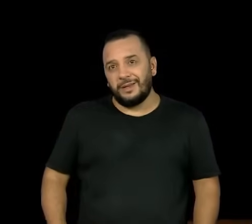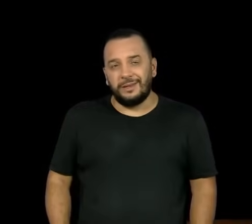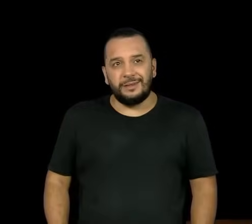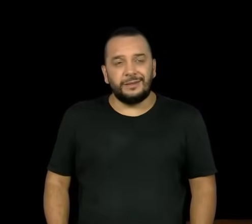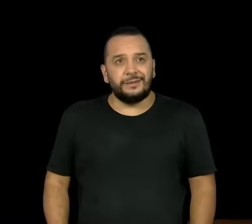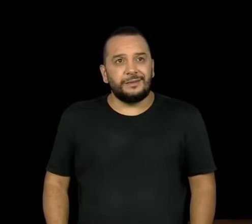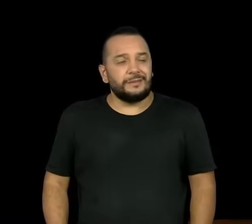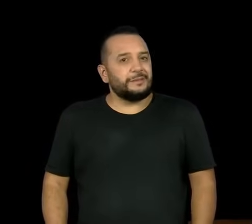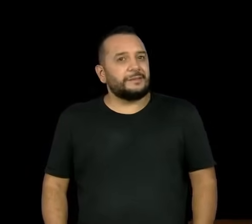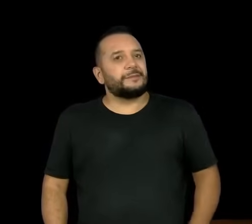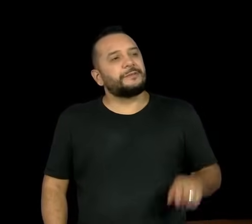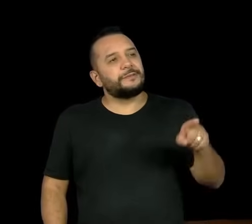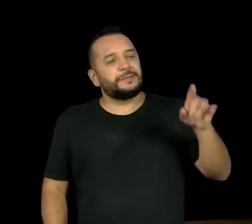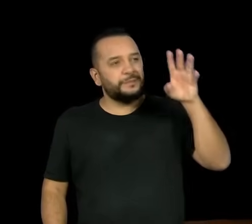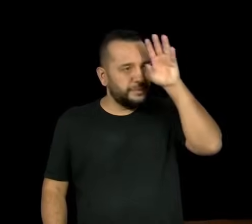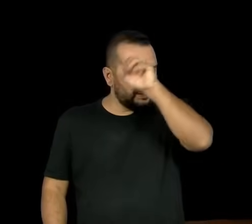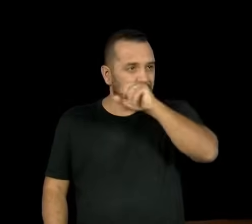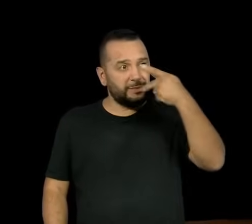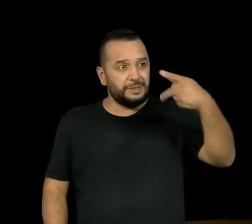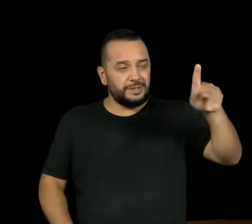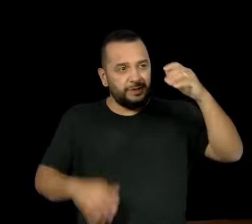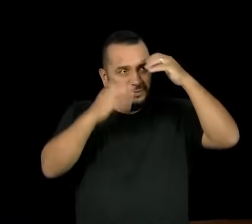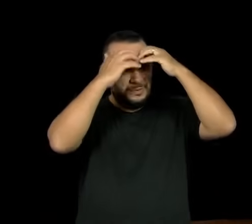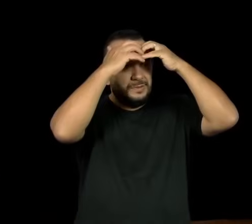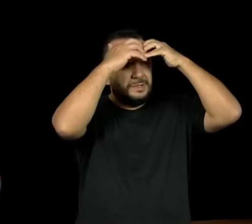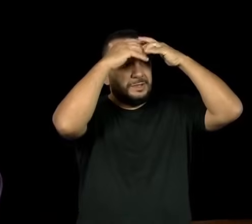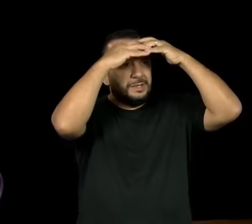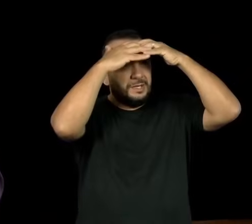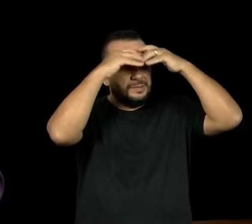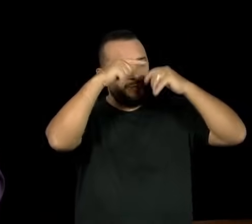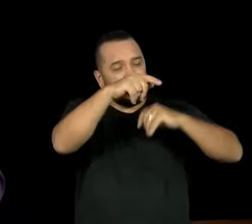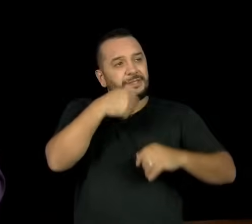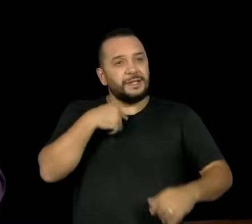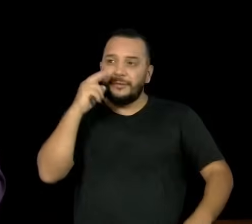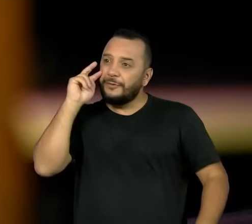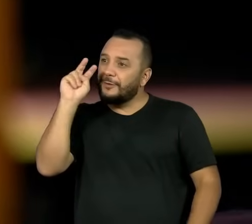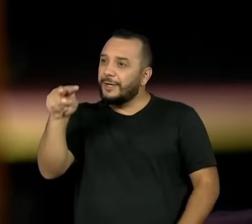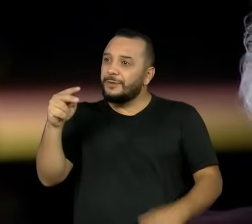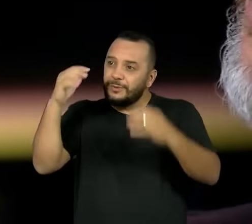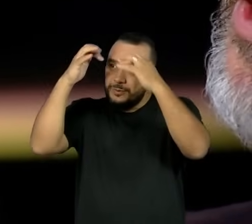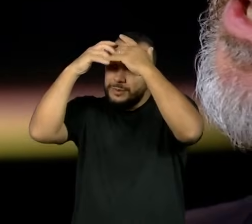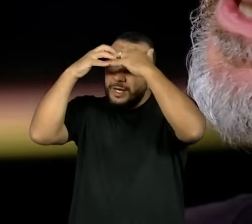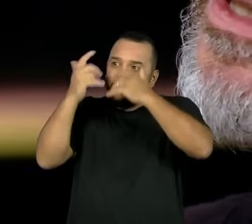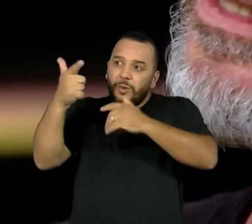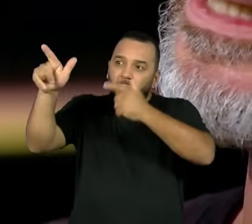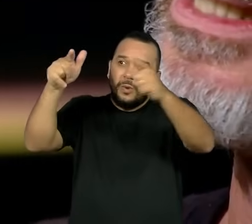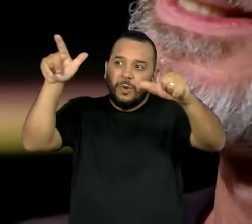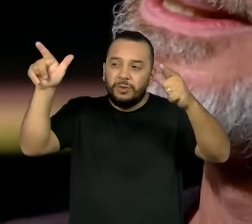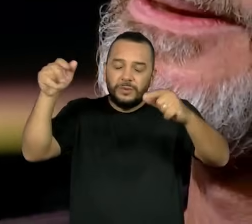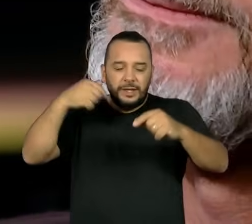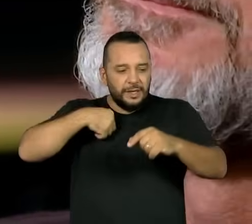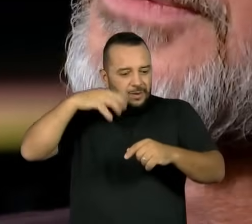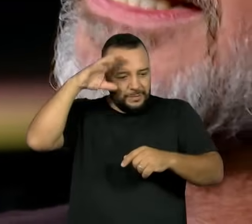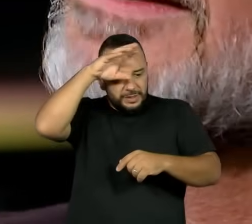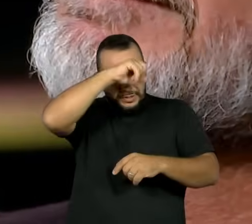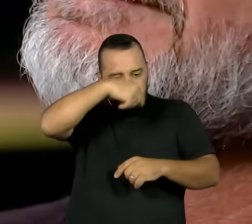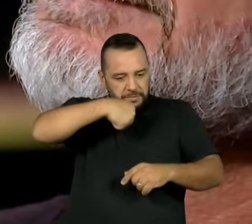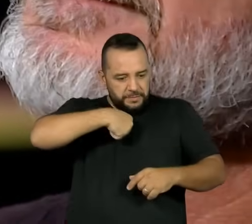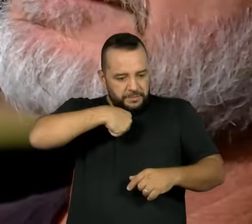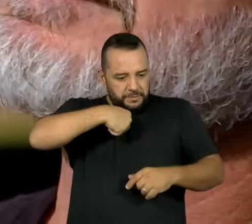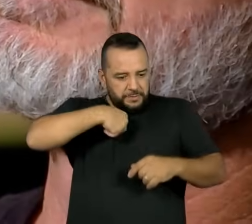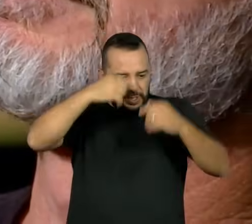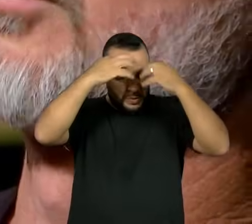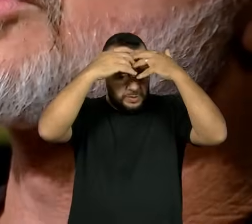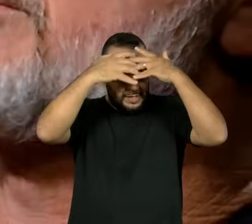você aprendeu sobre o seu cérebro, olhando para o cérebro dos outros? Eu diria que ele tem a